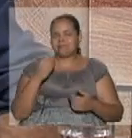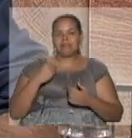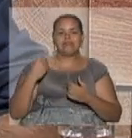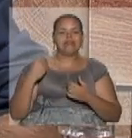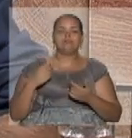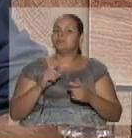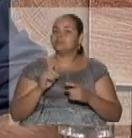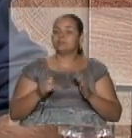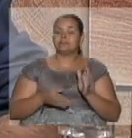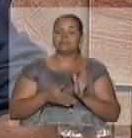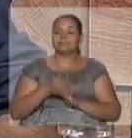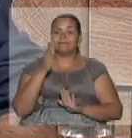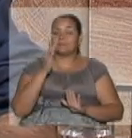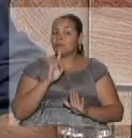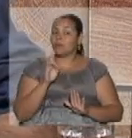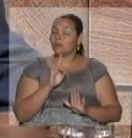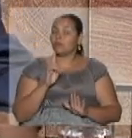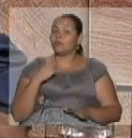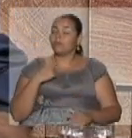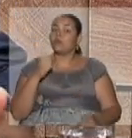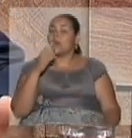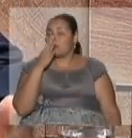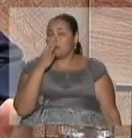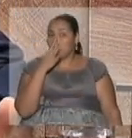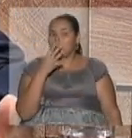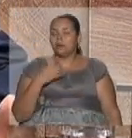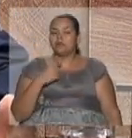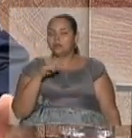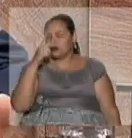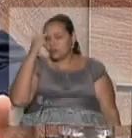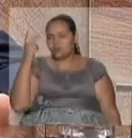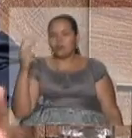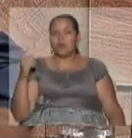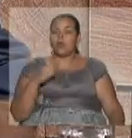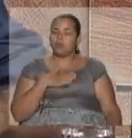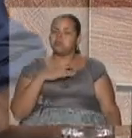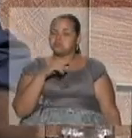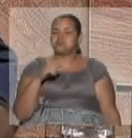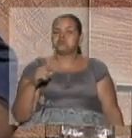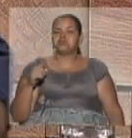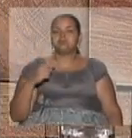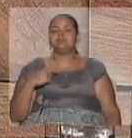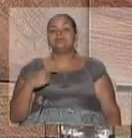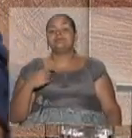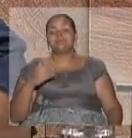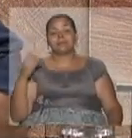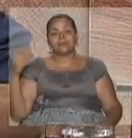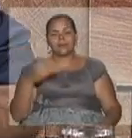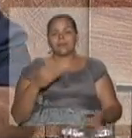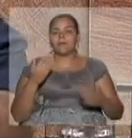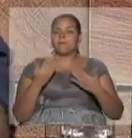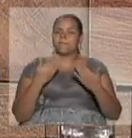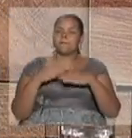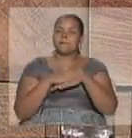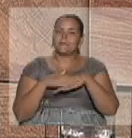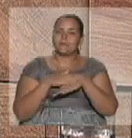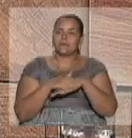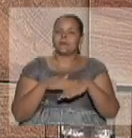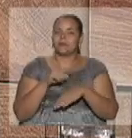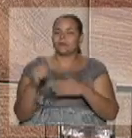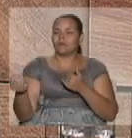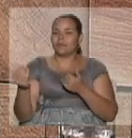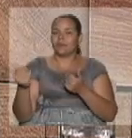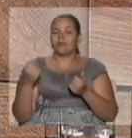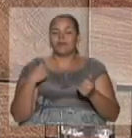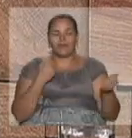um encanto a apresentação nossa. Foi um negócio maravilhoso. As pessoas vindo, conversavam, os garotos pegando a